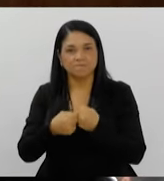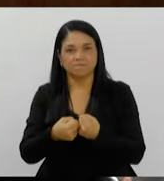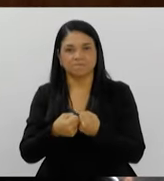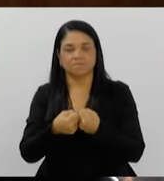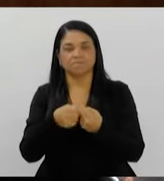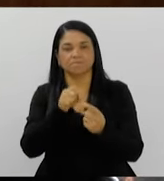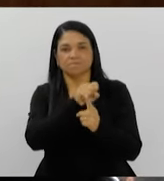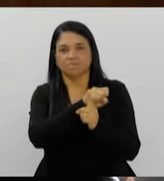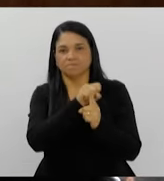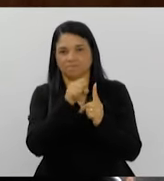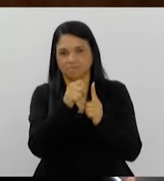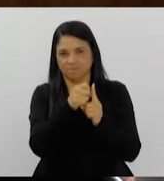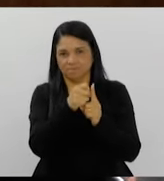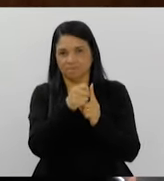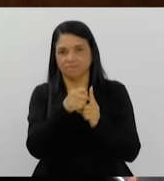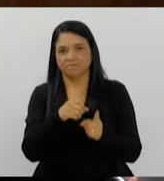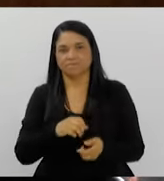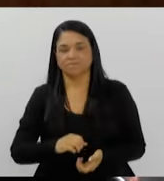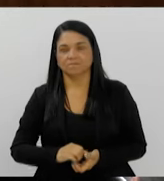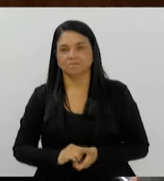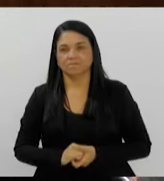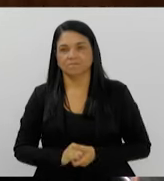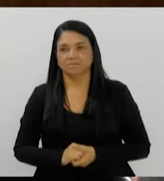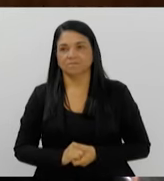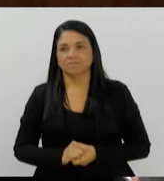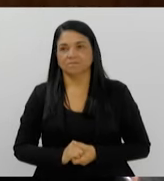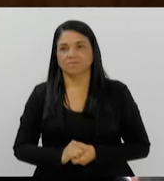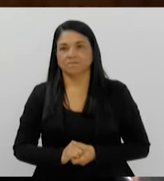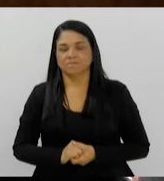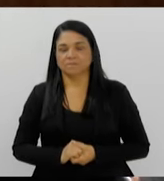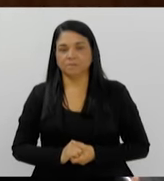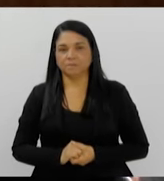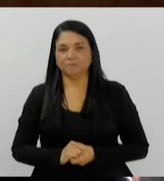da sociedade por